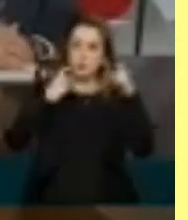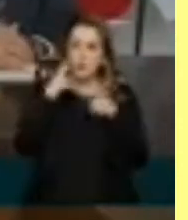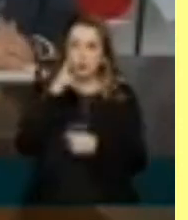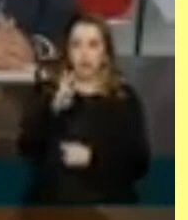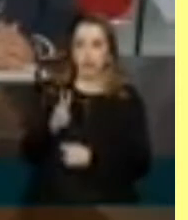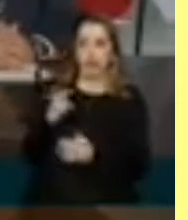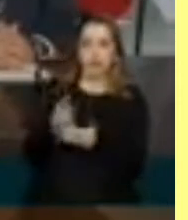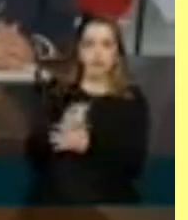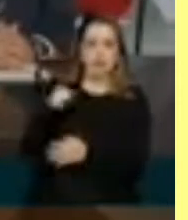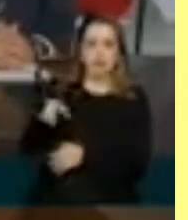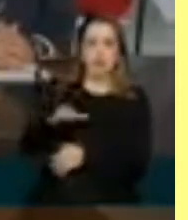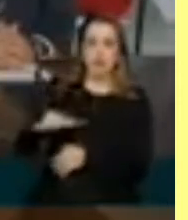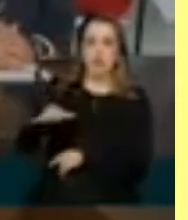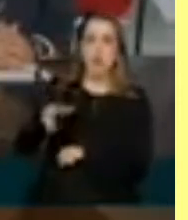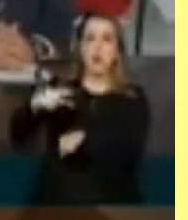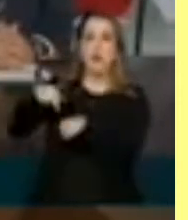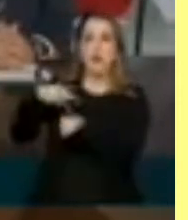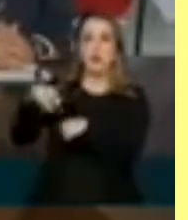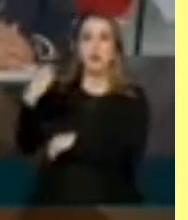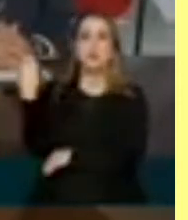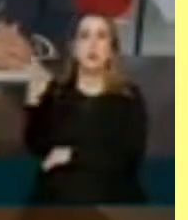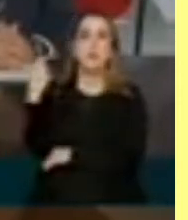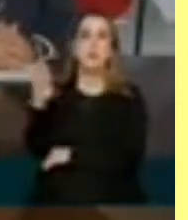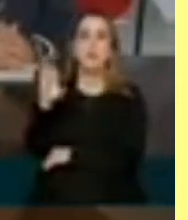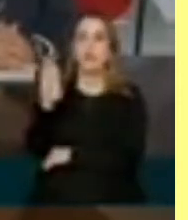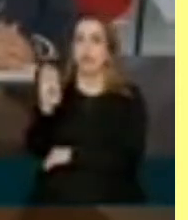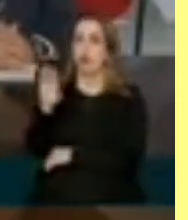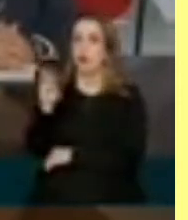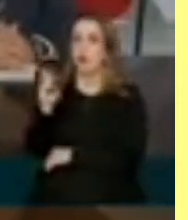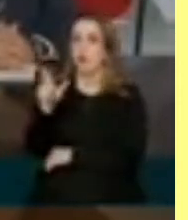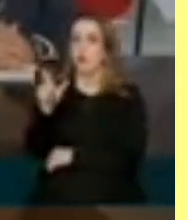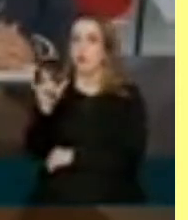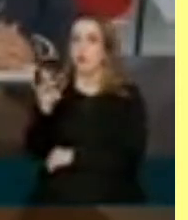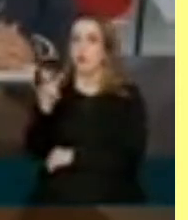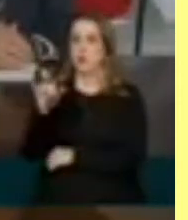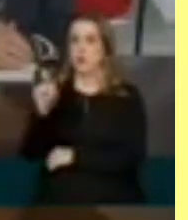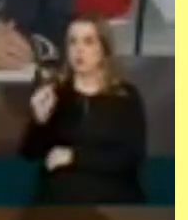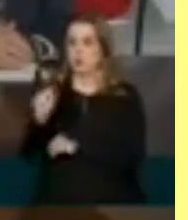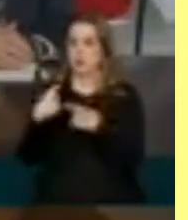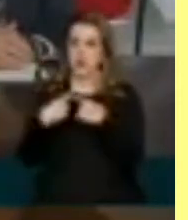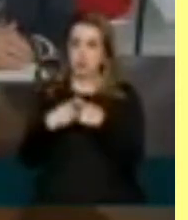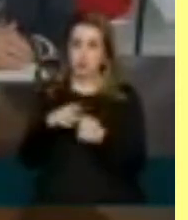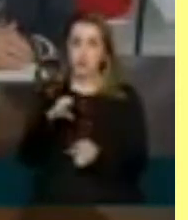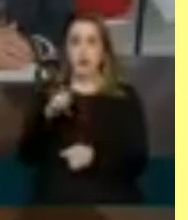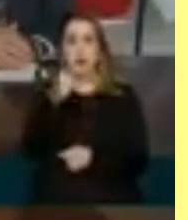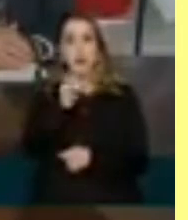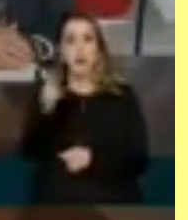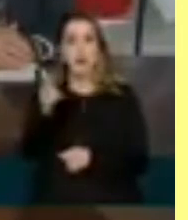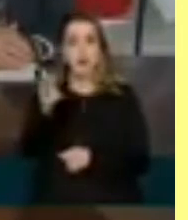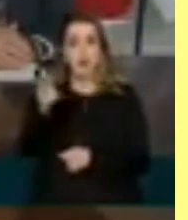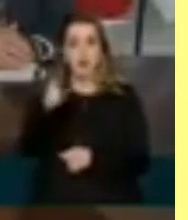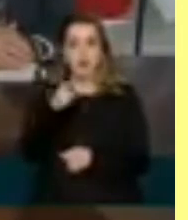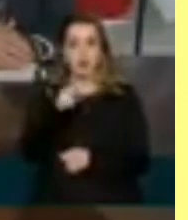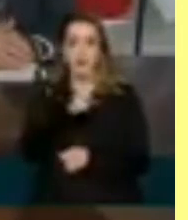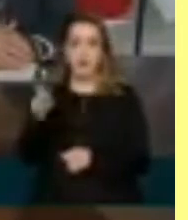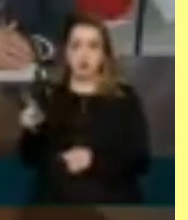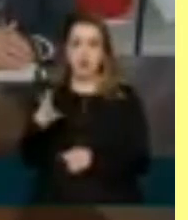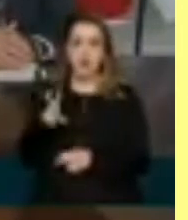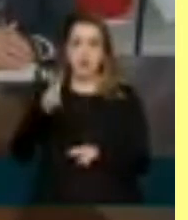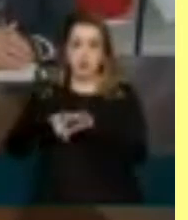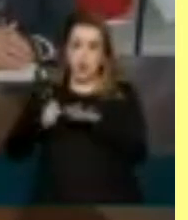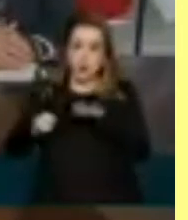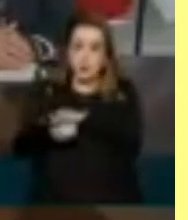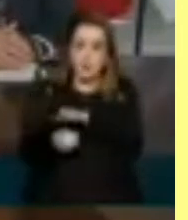Bolívia, nosso vizinho e país irmão, onde a ex-presidente Jeanine Áñez e outras autoridades foram